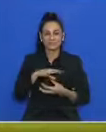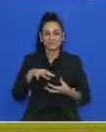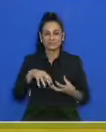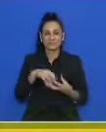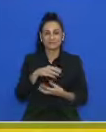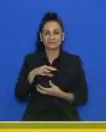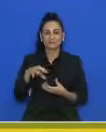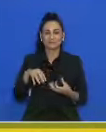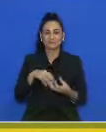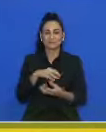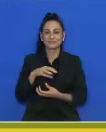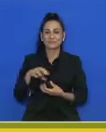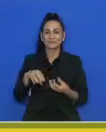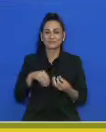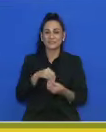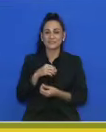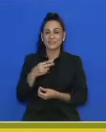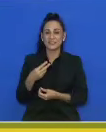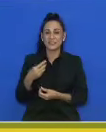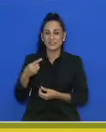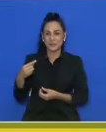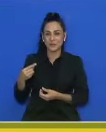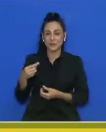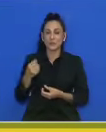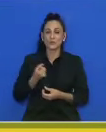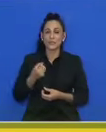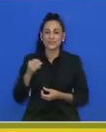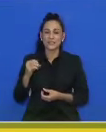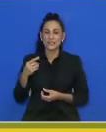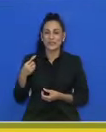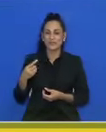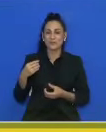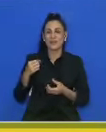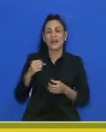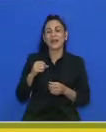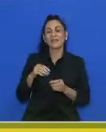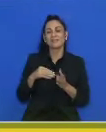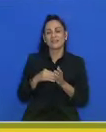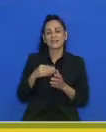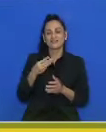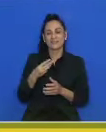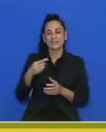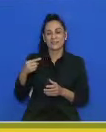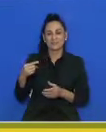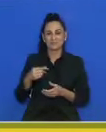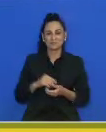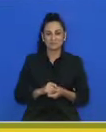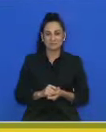Globo carregado, embaralhando. 31 bolas numeradas de 01 a 31.